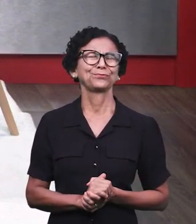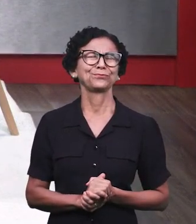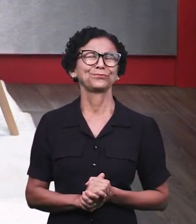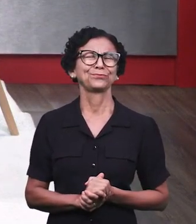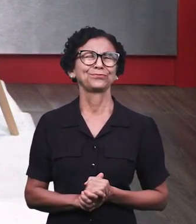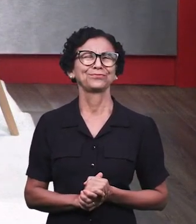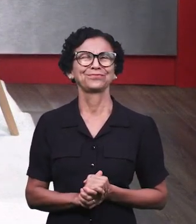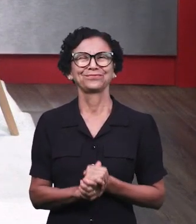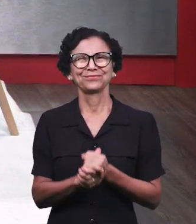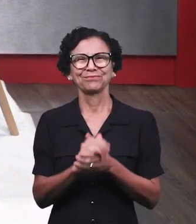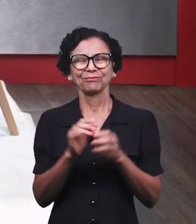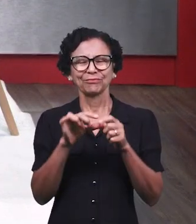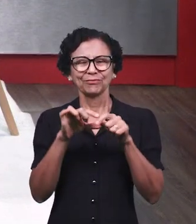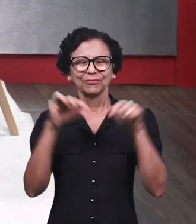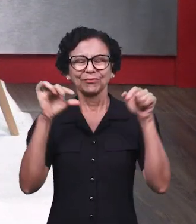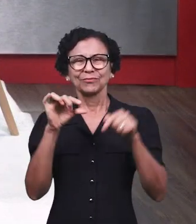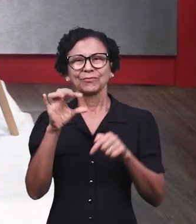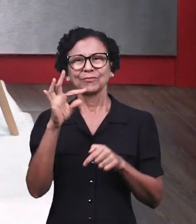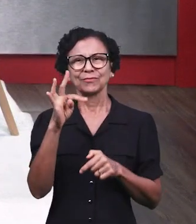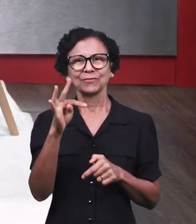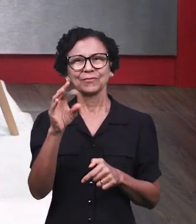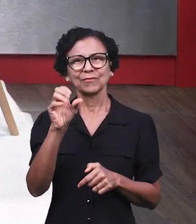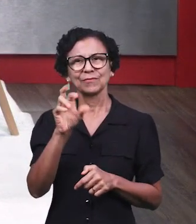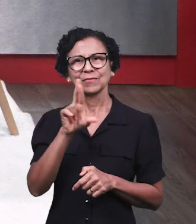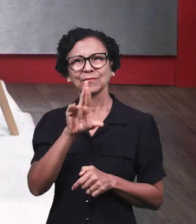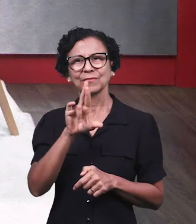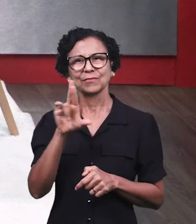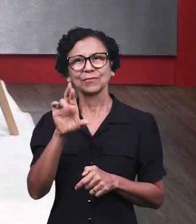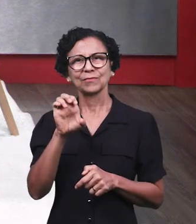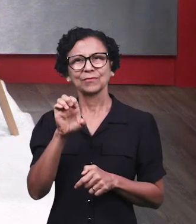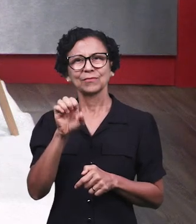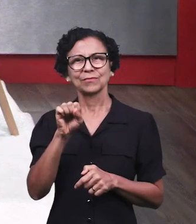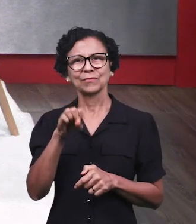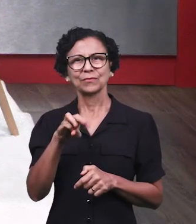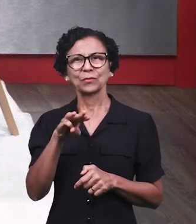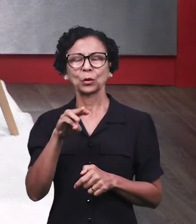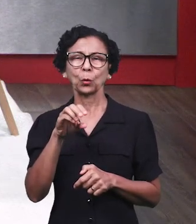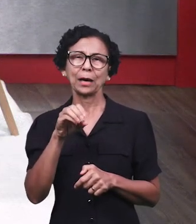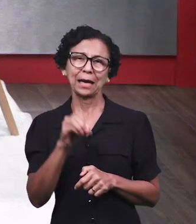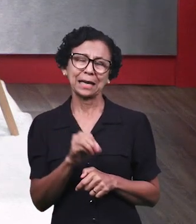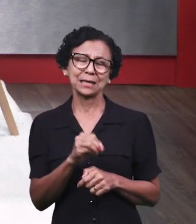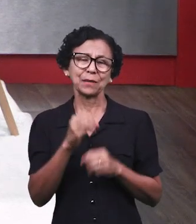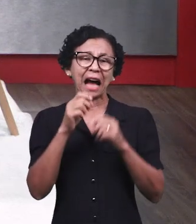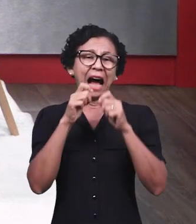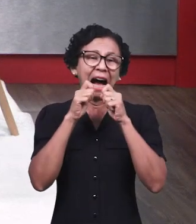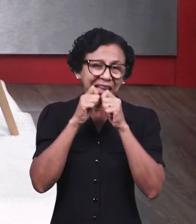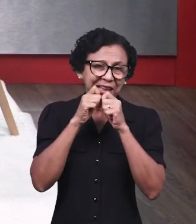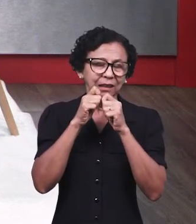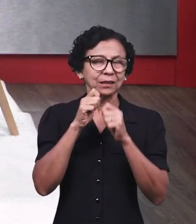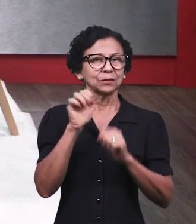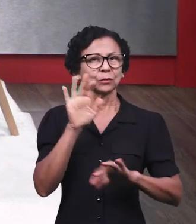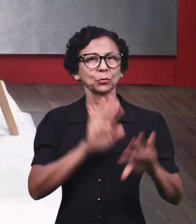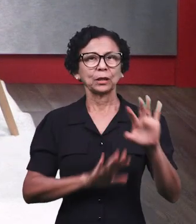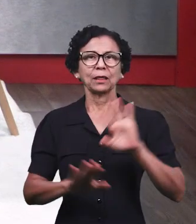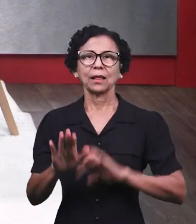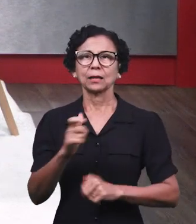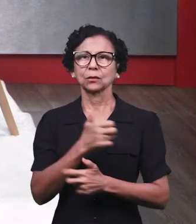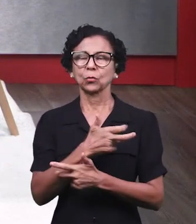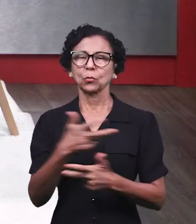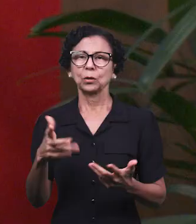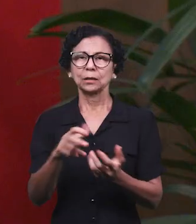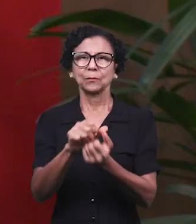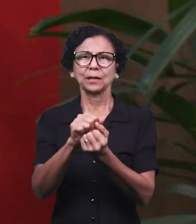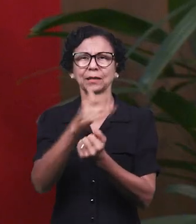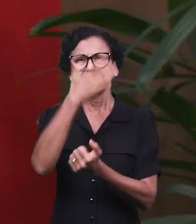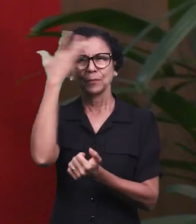o torresmo, né? Então, é a questão da alimentação e também caso de pacientes que têm bruxismo. Sim. É